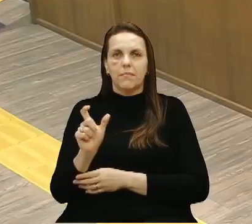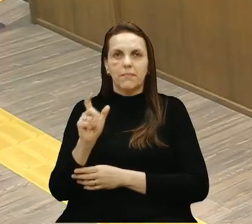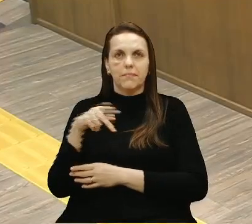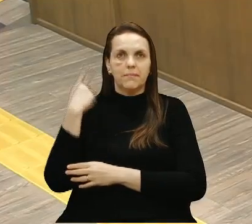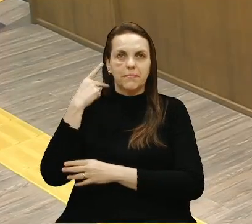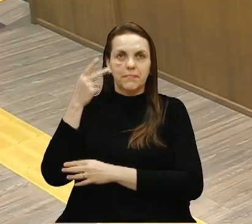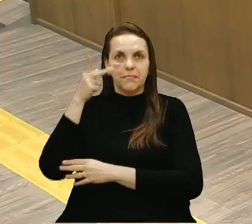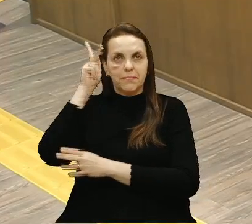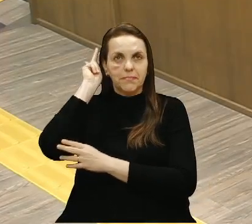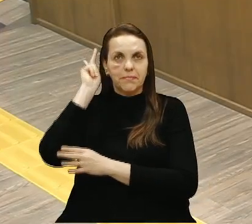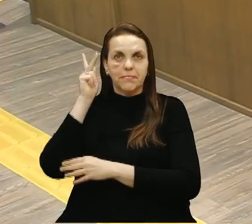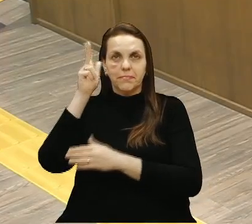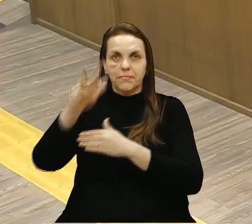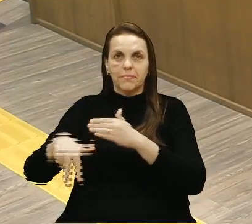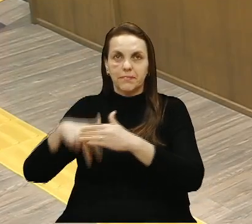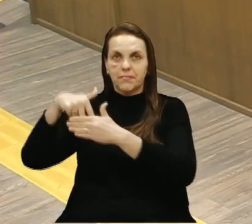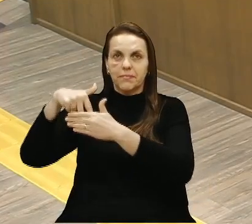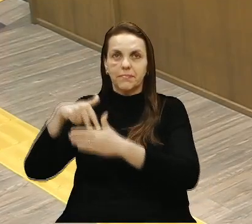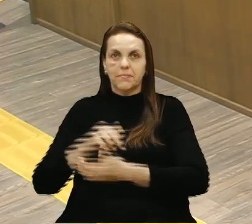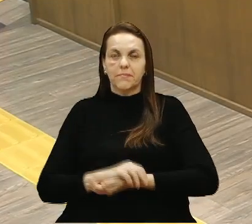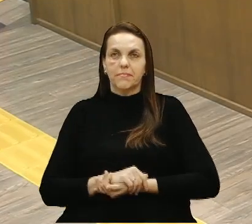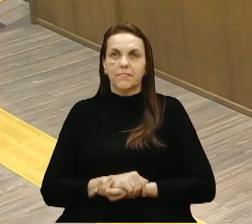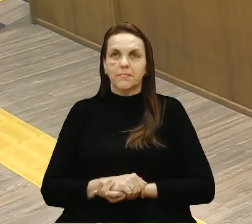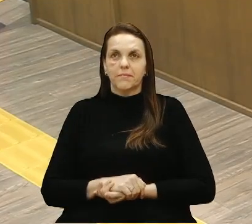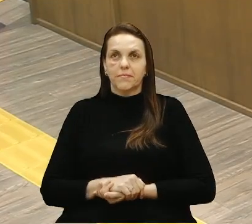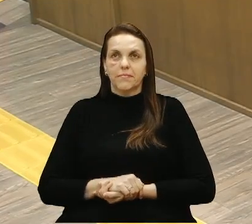grande da tribuna.